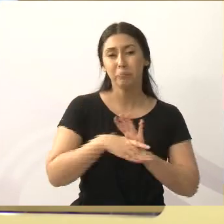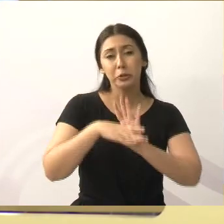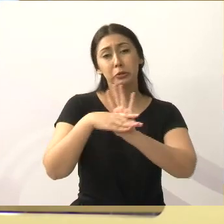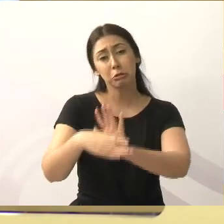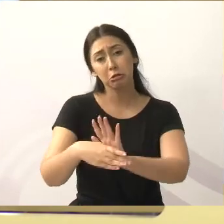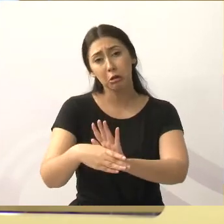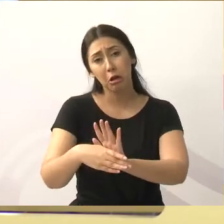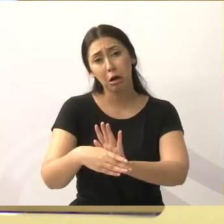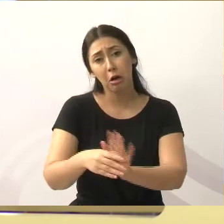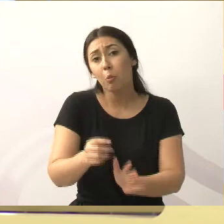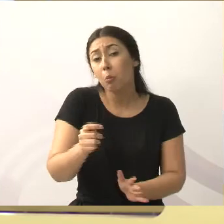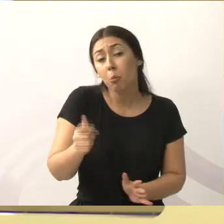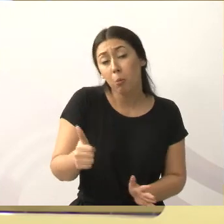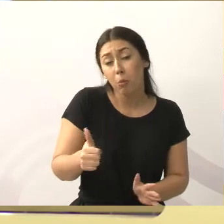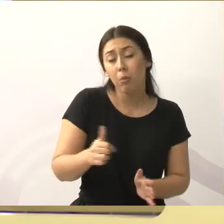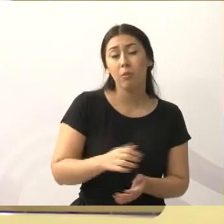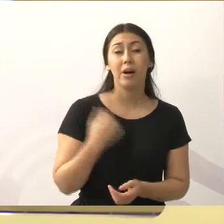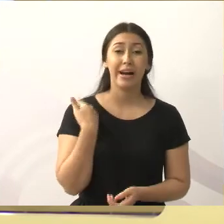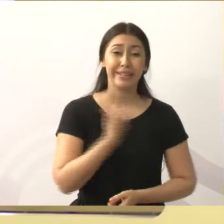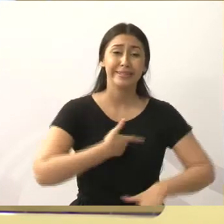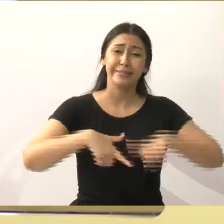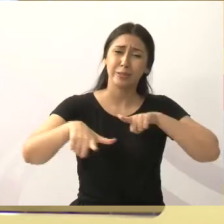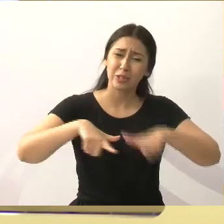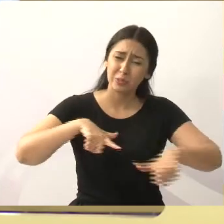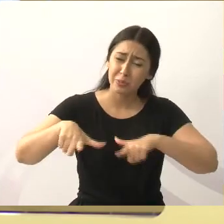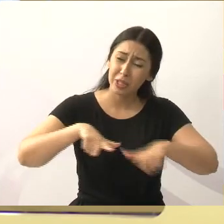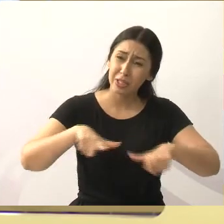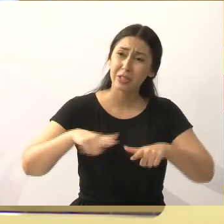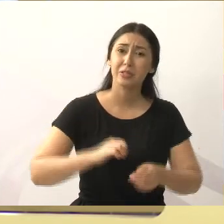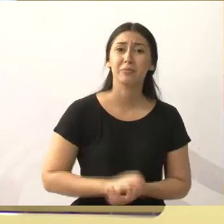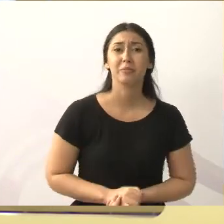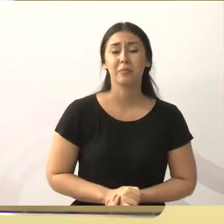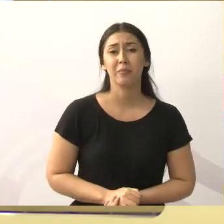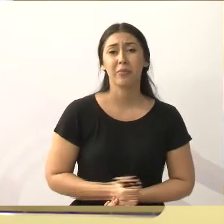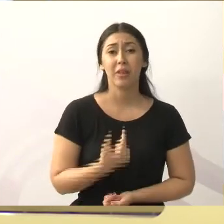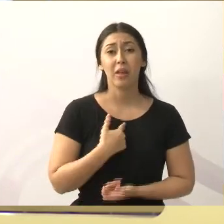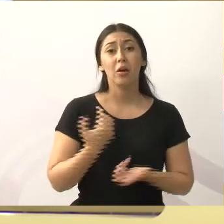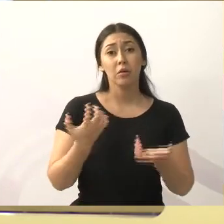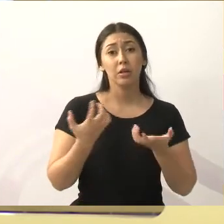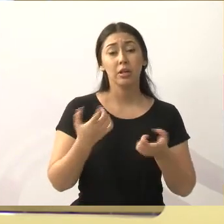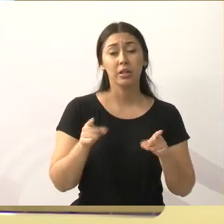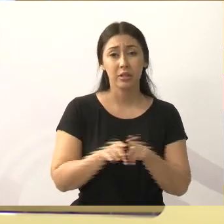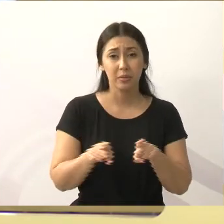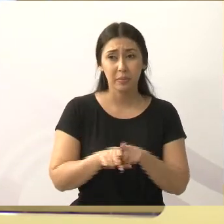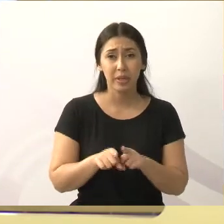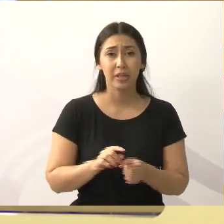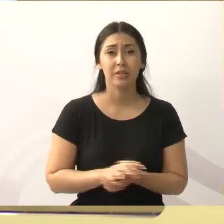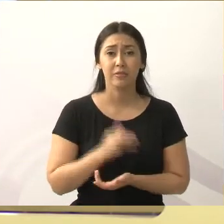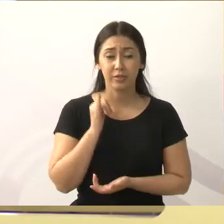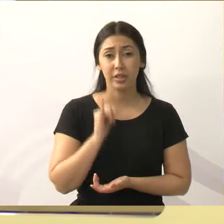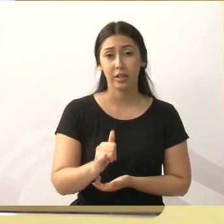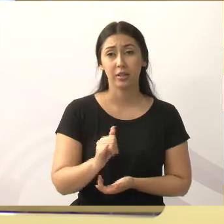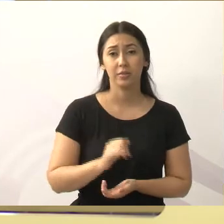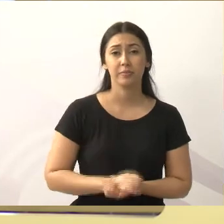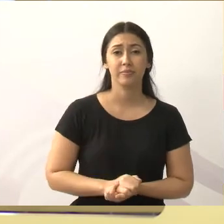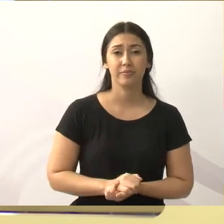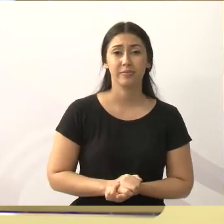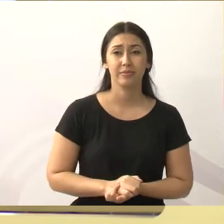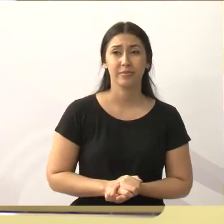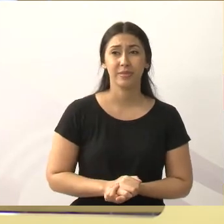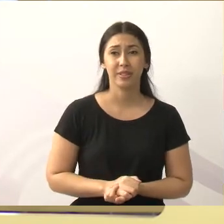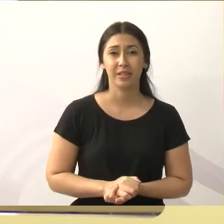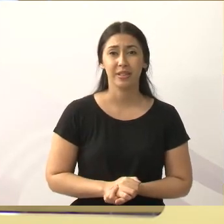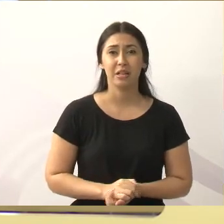trabalhando muito. Eu queria aqui pegar um gancho do vereador Valmir. Eu acho que é importante, muitas vezes, as